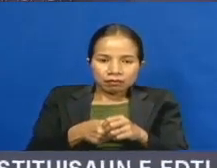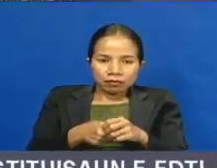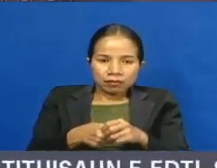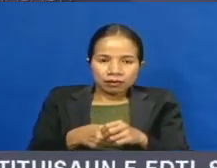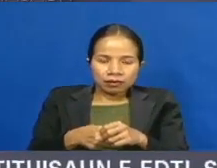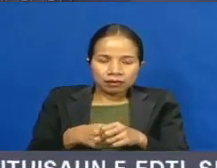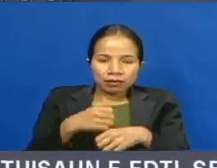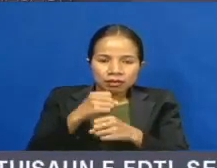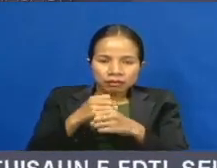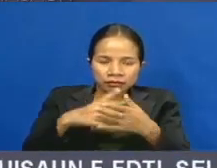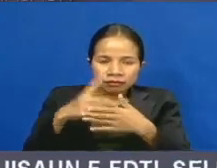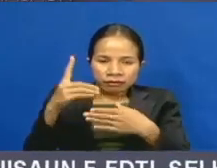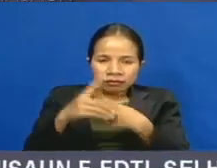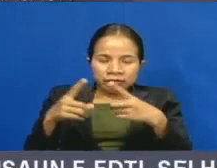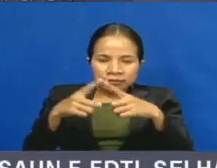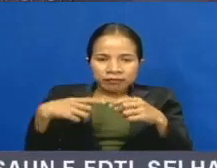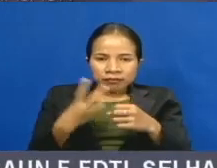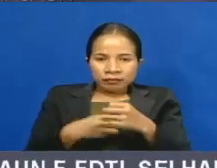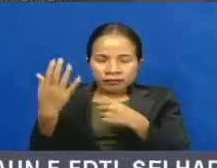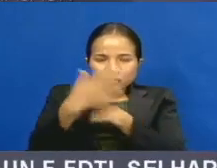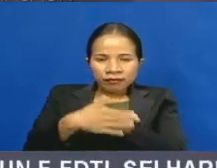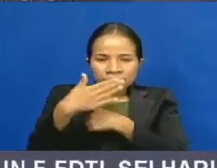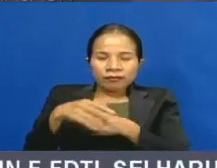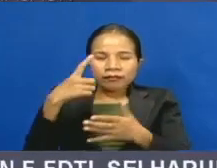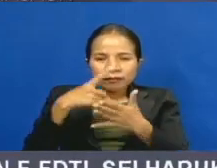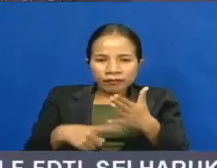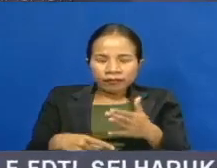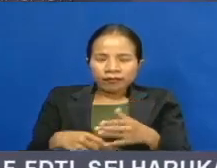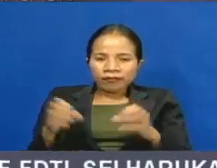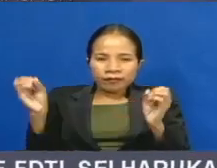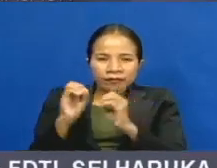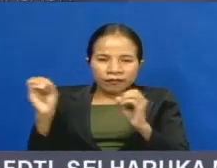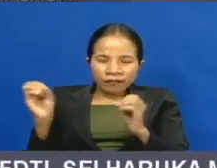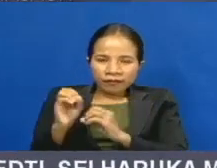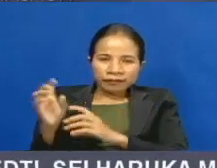halo desenvolvimento ba itu nirai ne, indicadores ira nebe maka ite la consegue